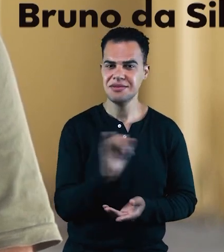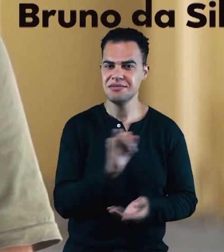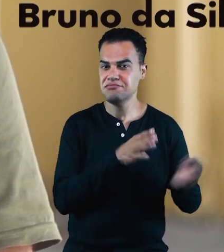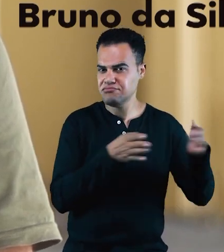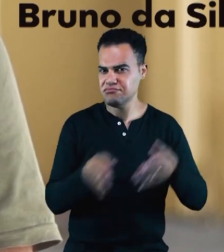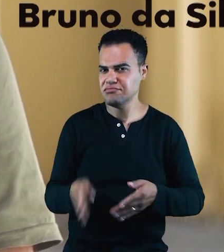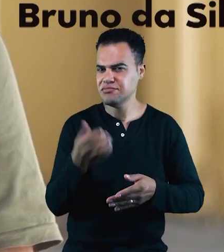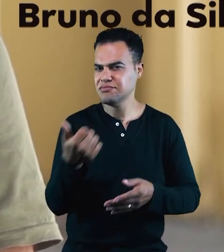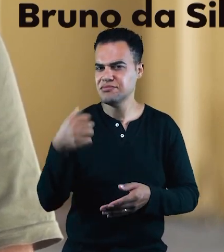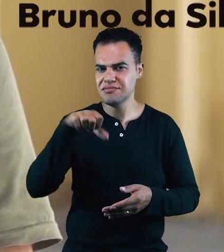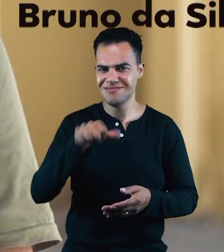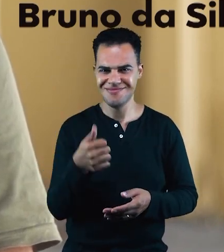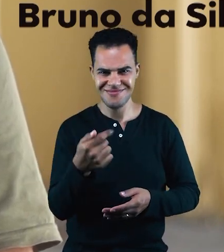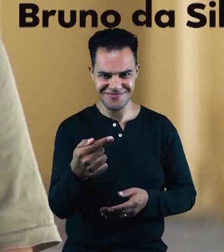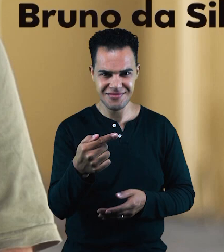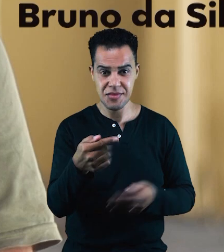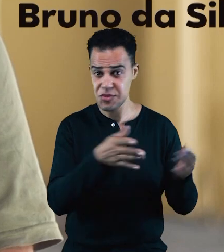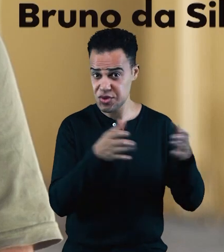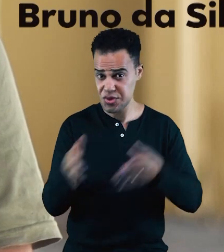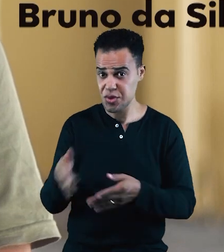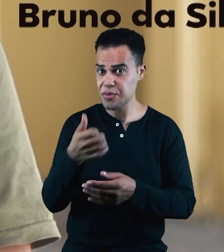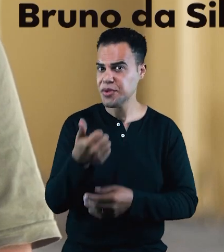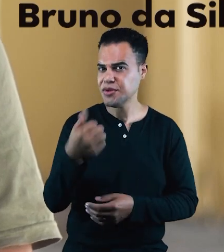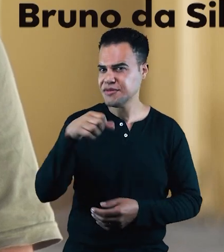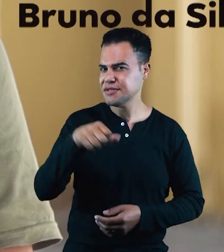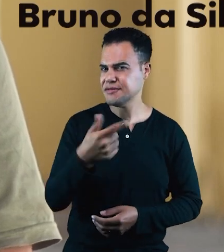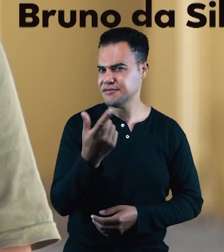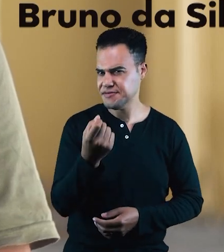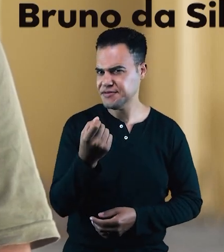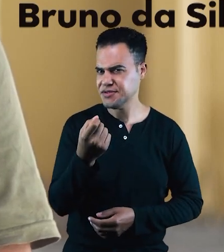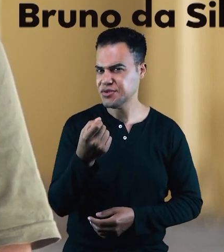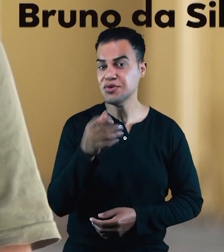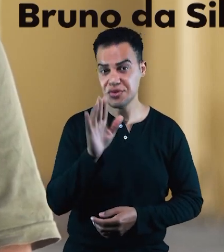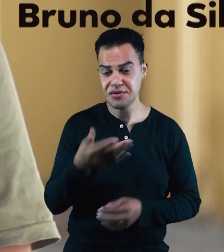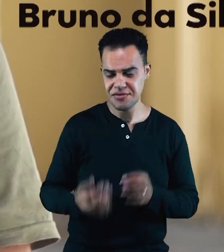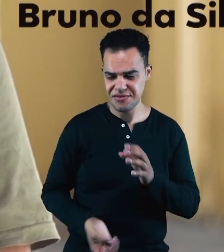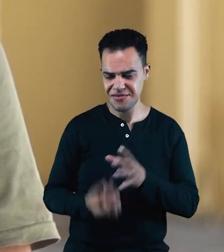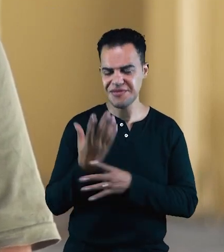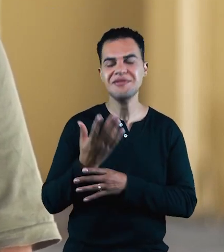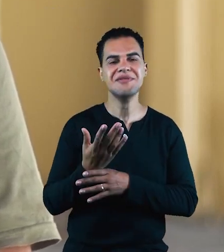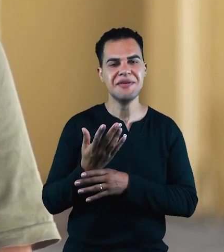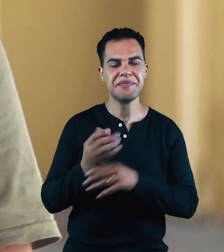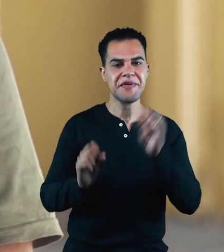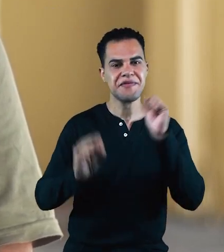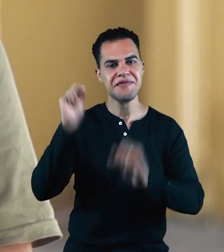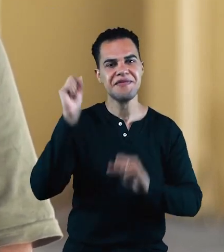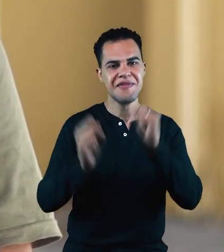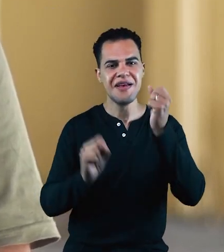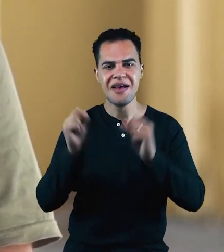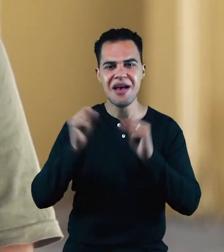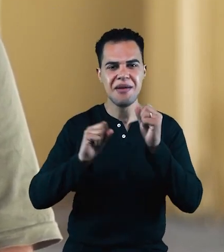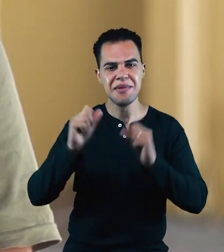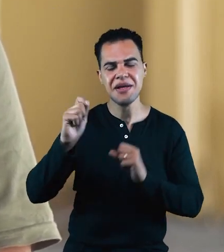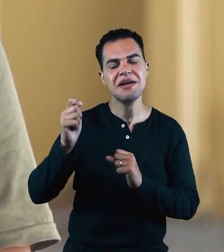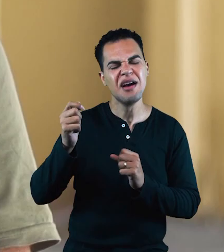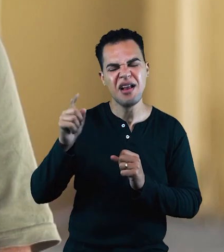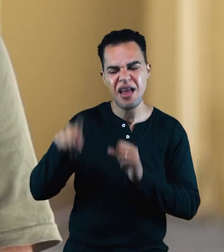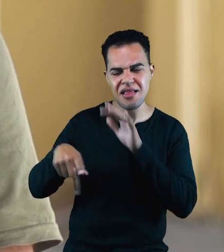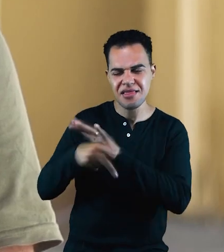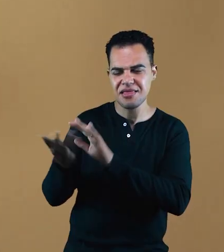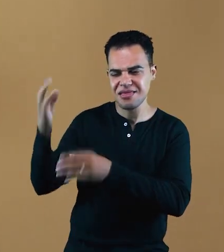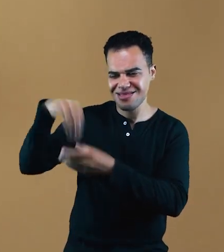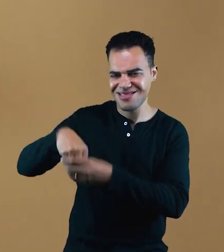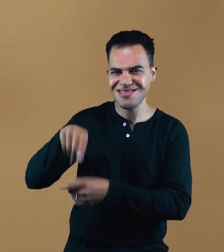de 1917. Em 1920 já tinham fundada a fábrica Chapéus Cantagalo, na sede do município na época.